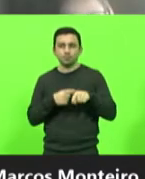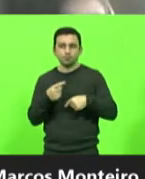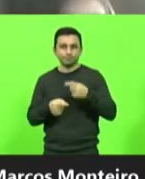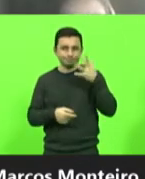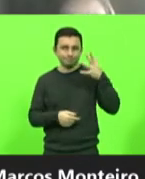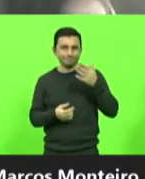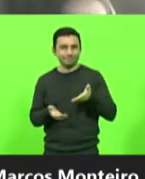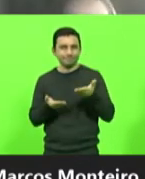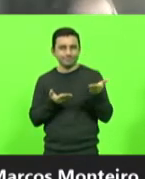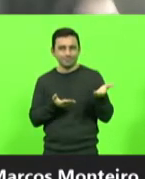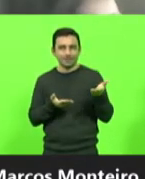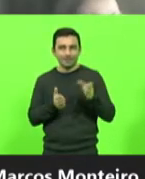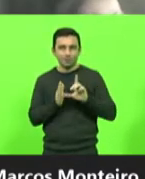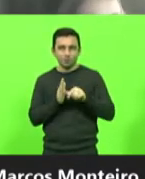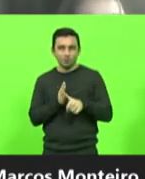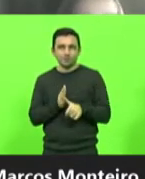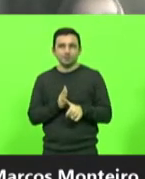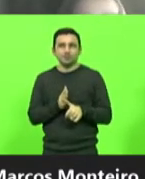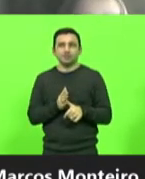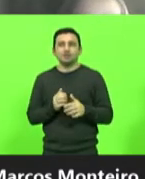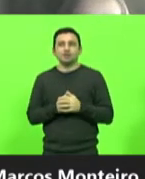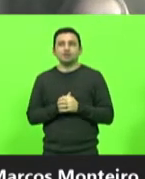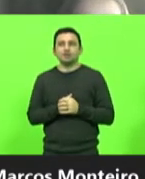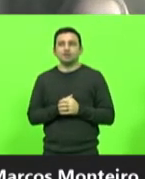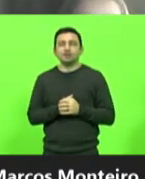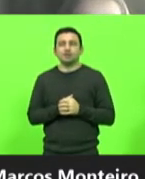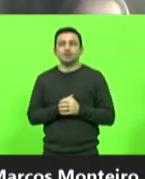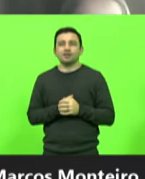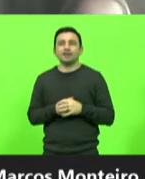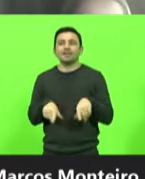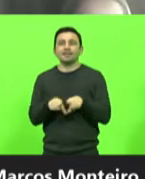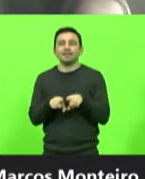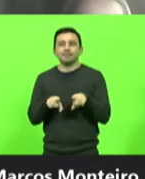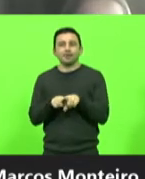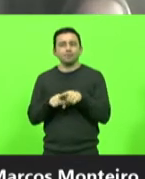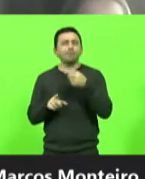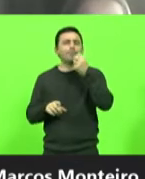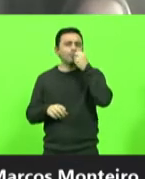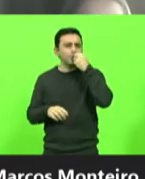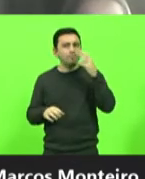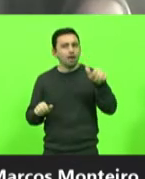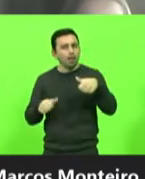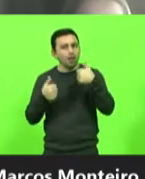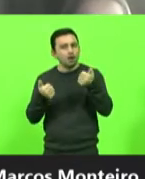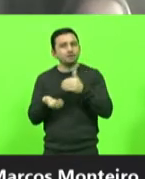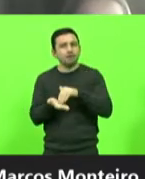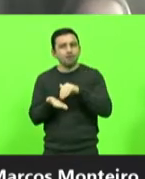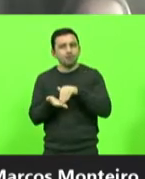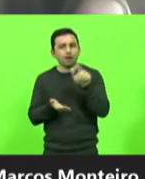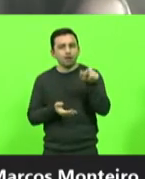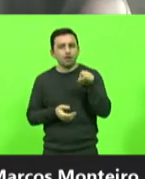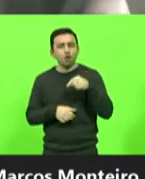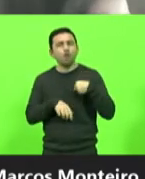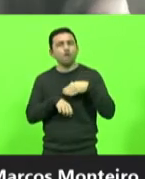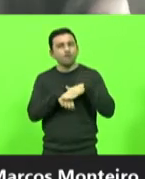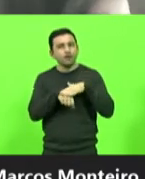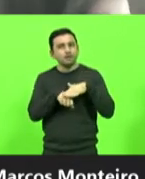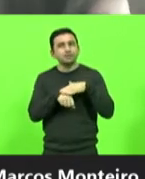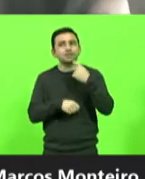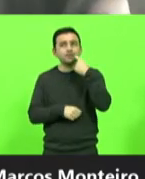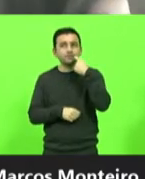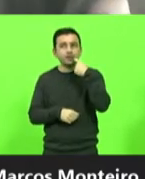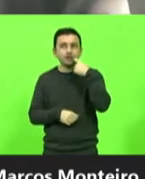né, também para se manifestarem. Quero desejar boas melhoras ao secretário. Eu conversei com ele na sexta-feira ao telefone,